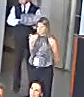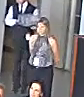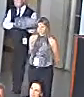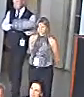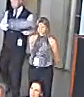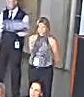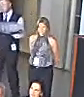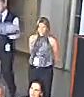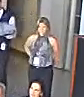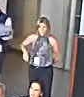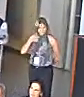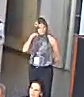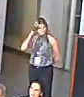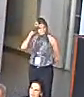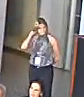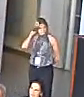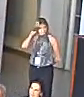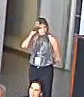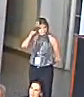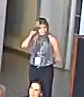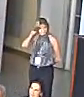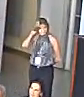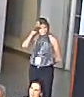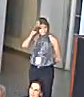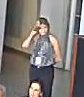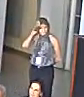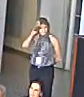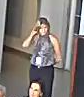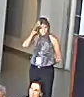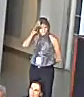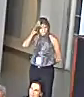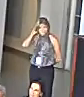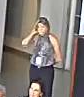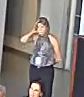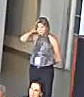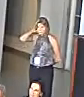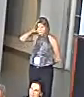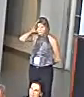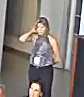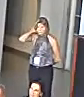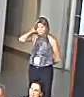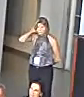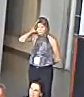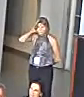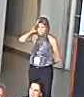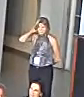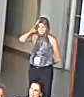2014-21-121, que dá o direito em todo o transporte de passageiros coletivo,